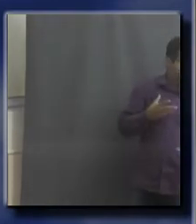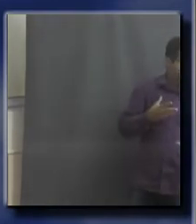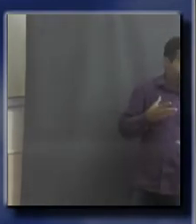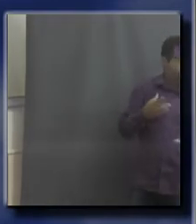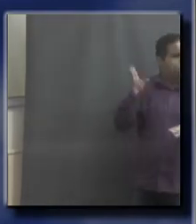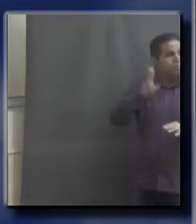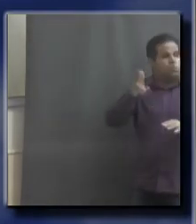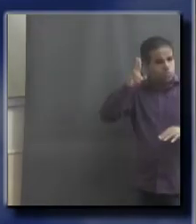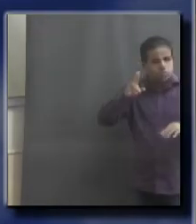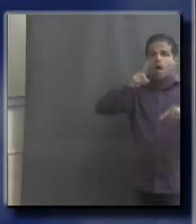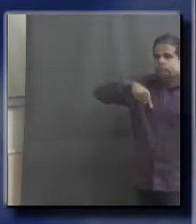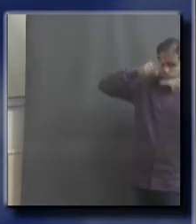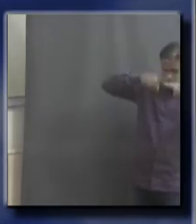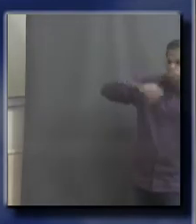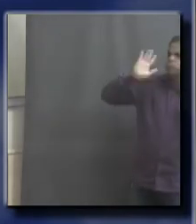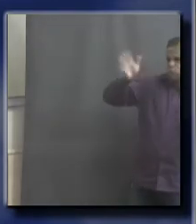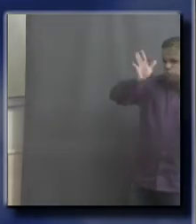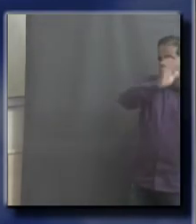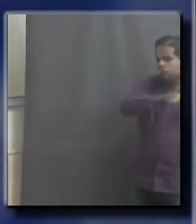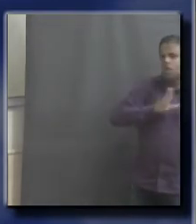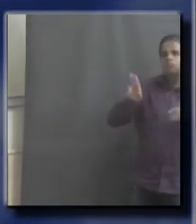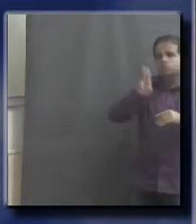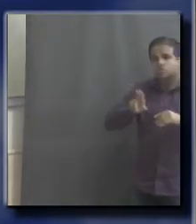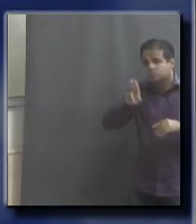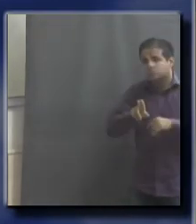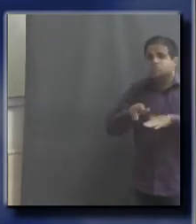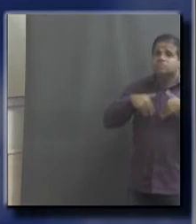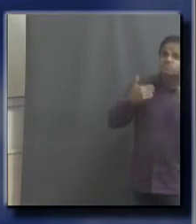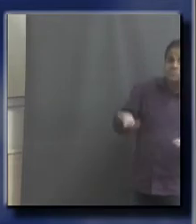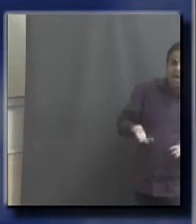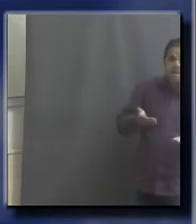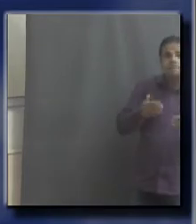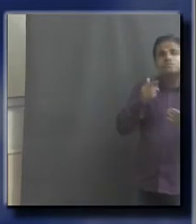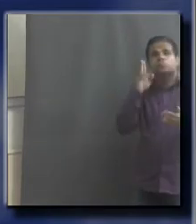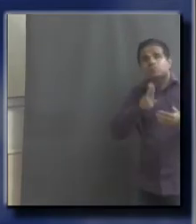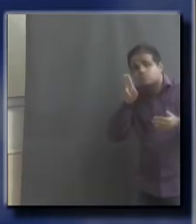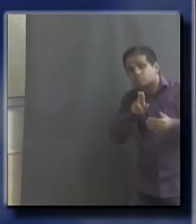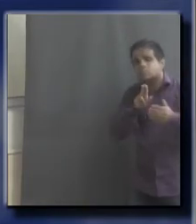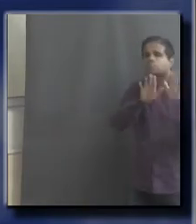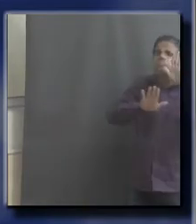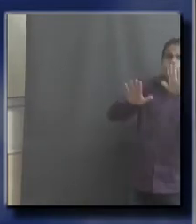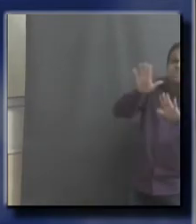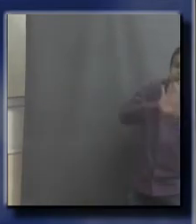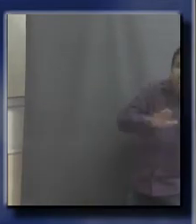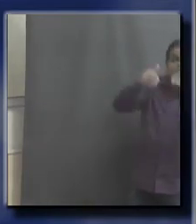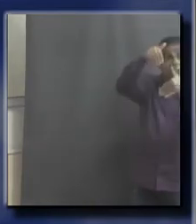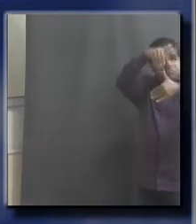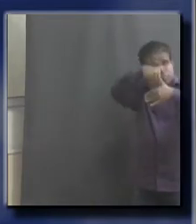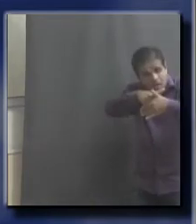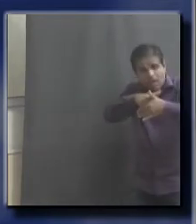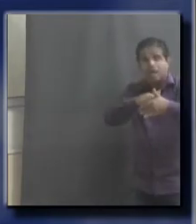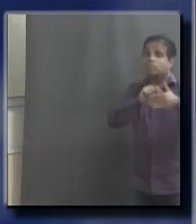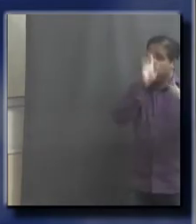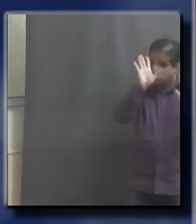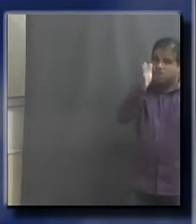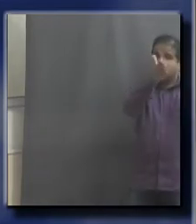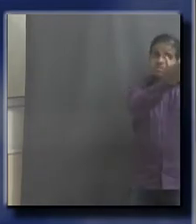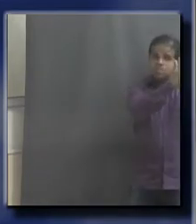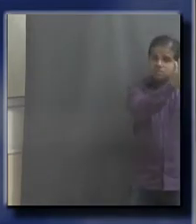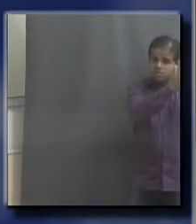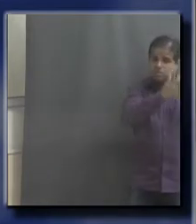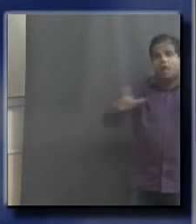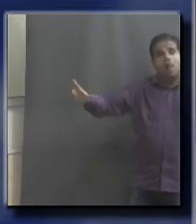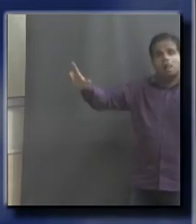já utilizamos, não é? Mas utilizamos com parcimônia dentro daquilo que está estabelecido na